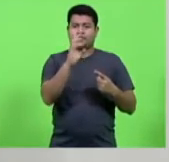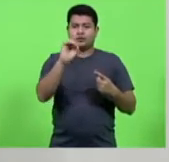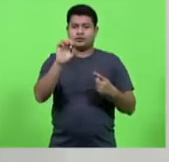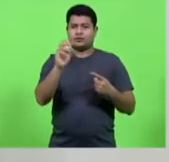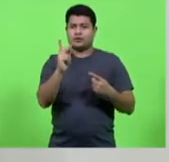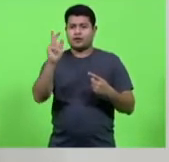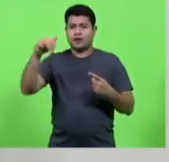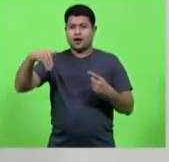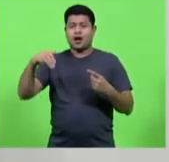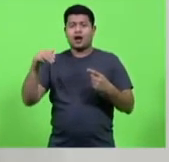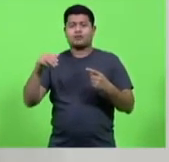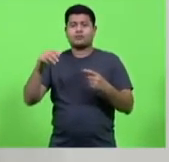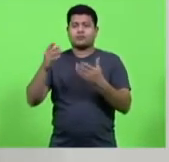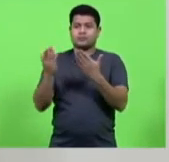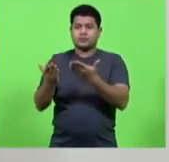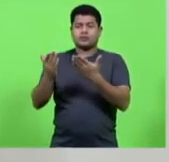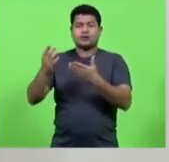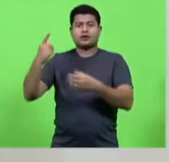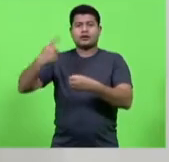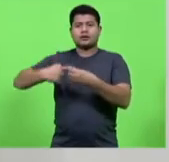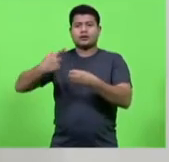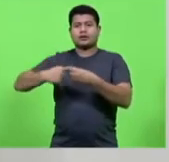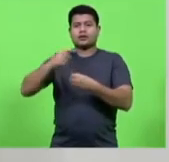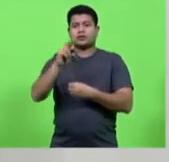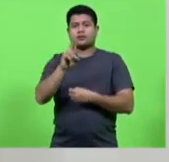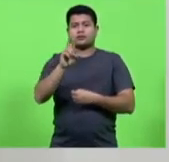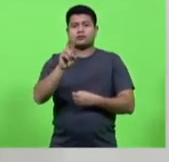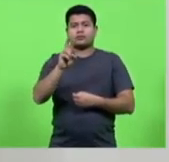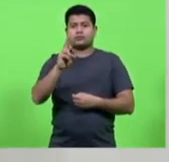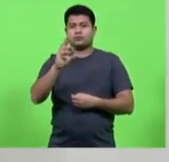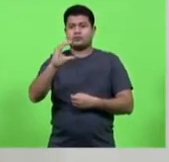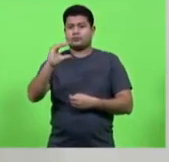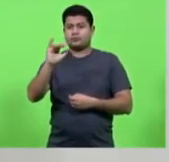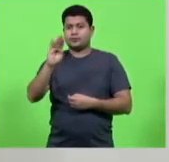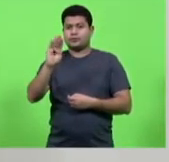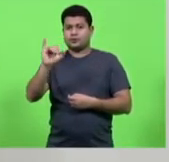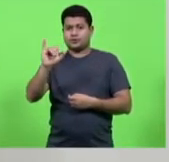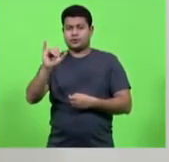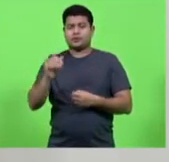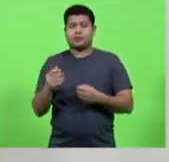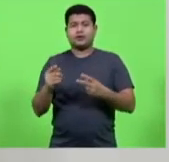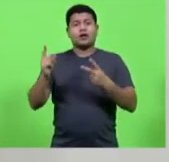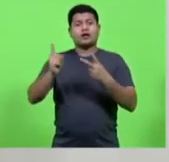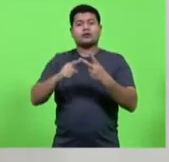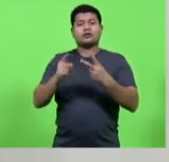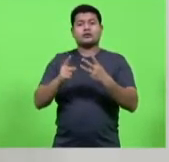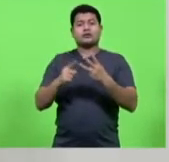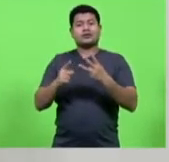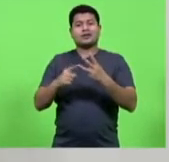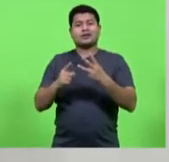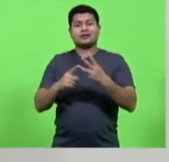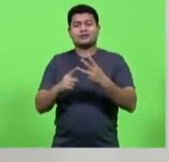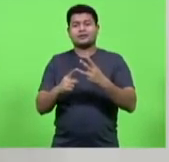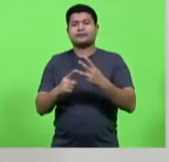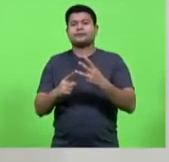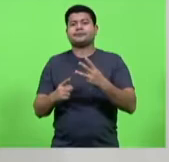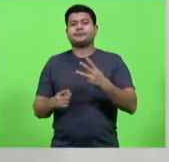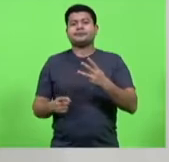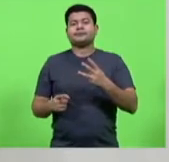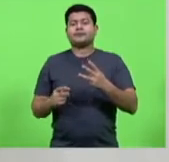Urubici. Já no trecho de número 3, na etapa 3, foram definidos